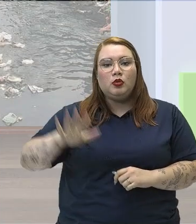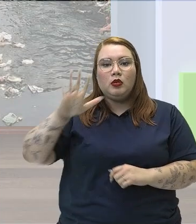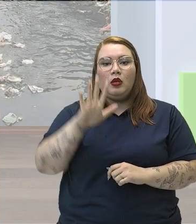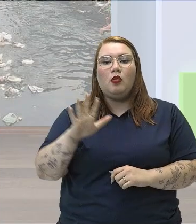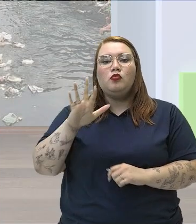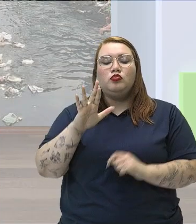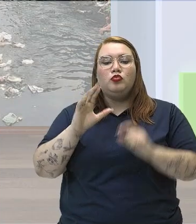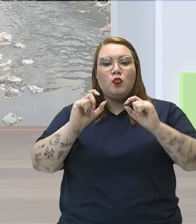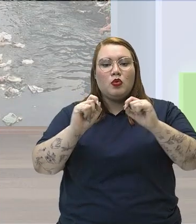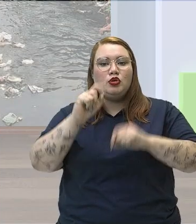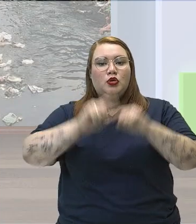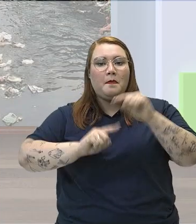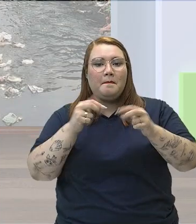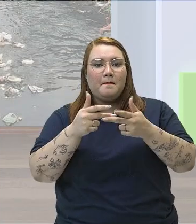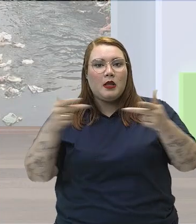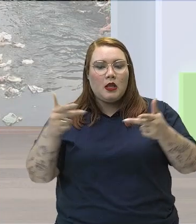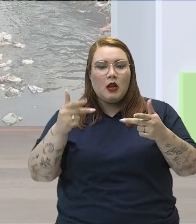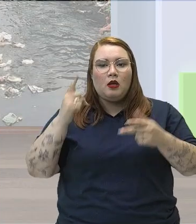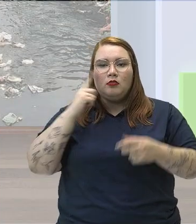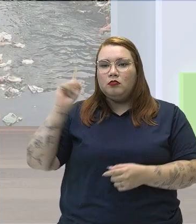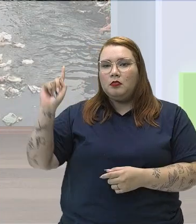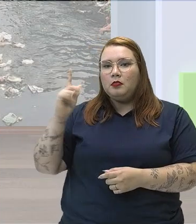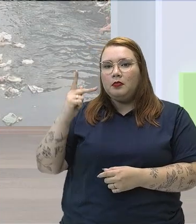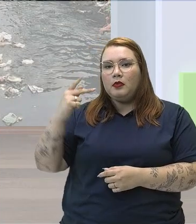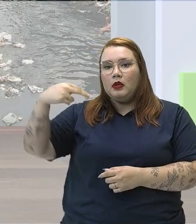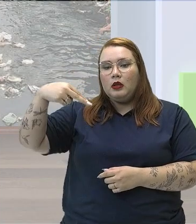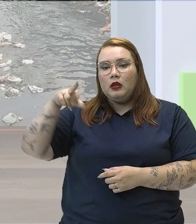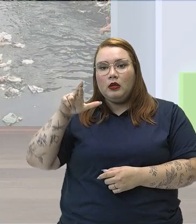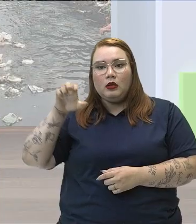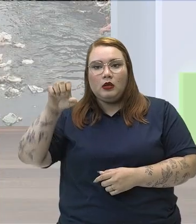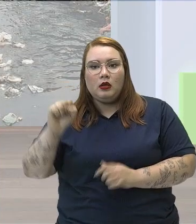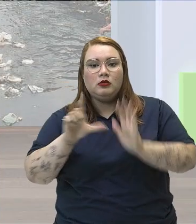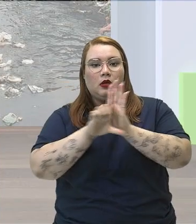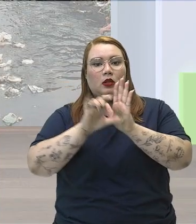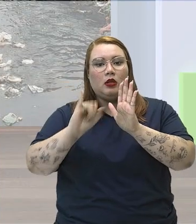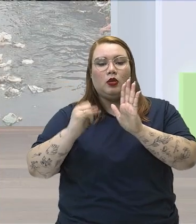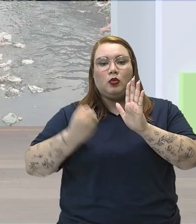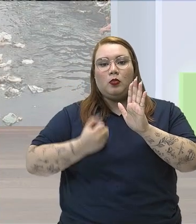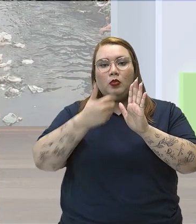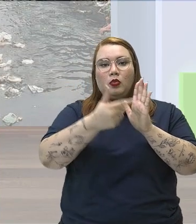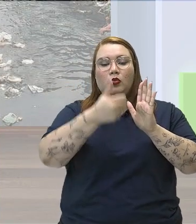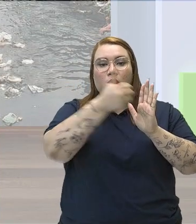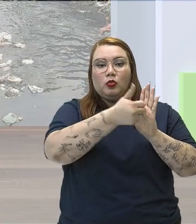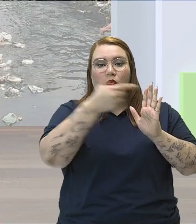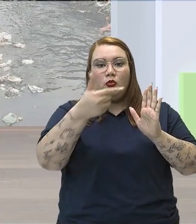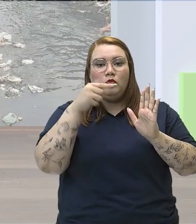PNRS. Ela está aí sob forma da Lei 12.305, né, criada